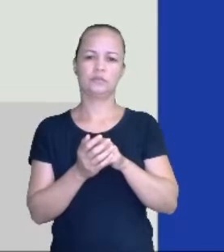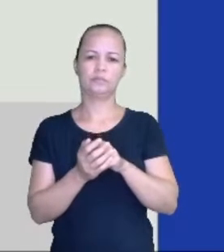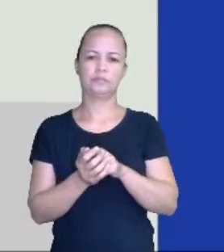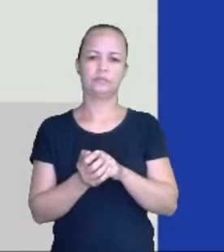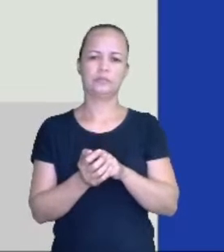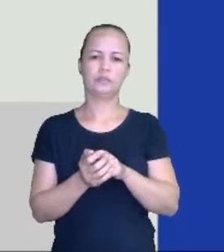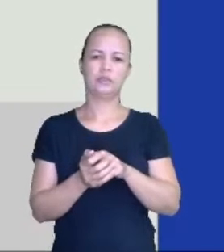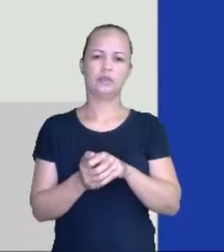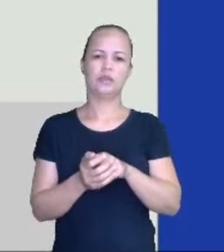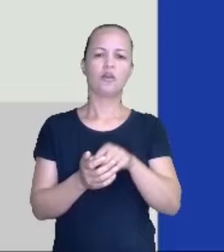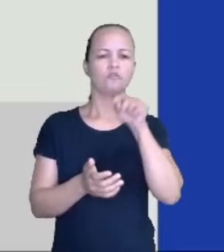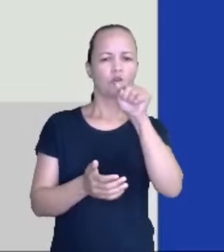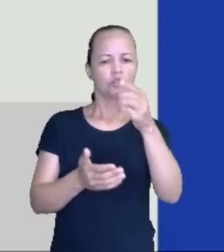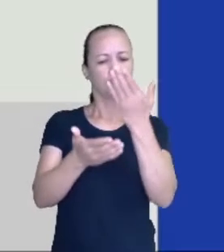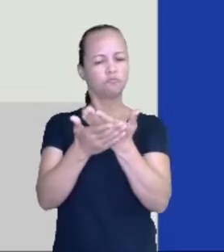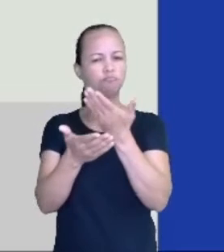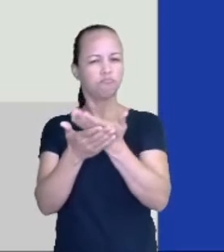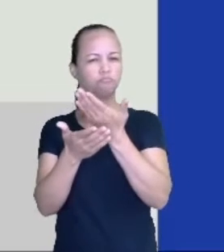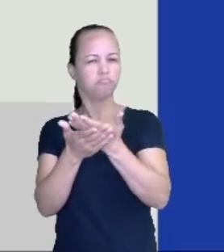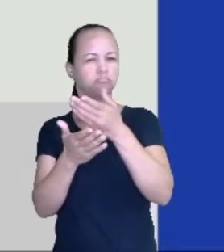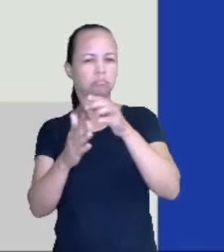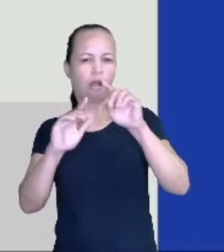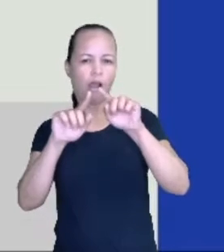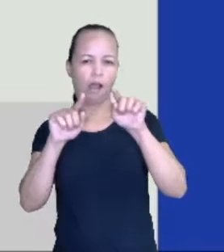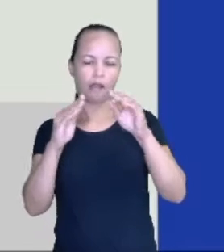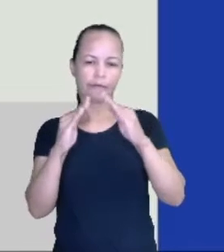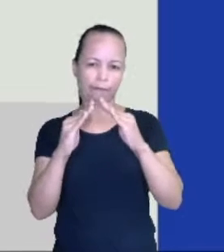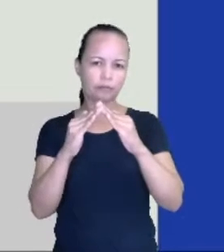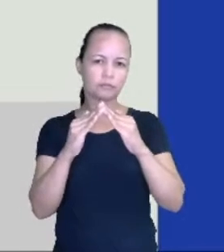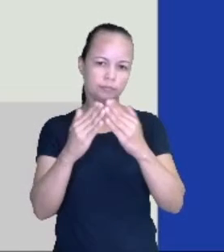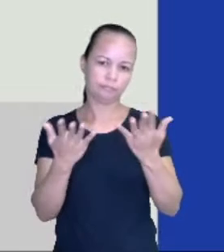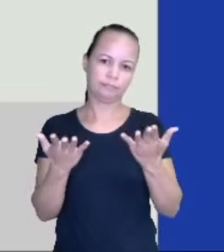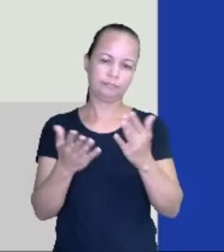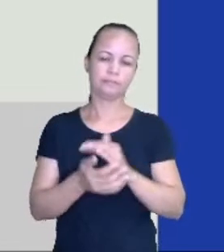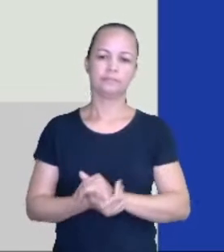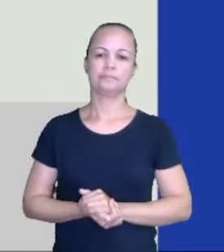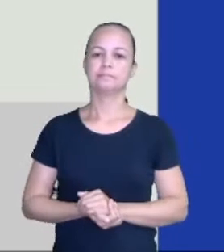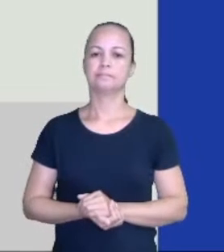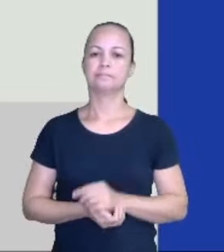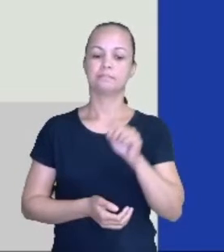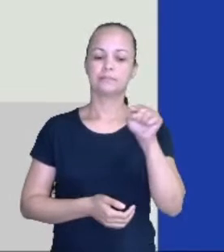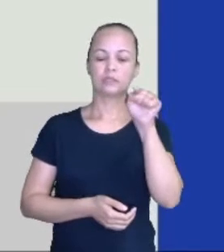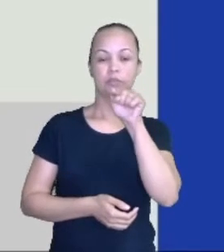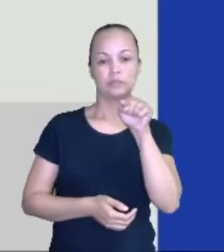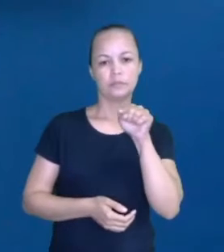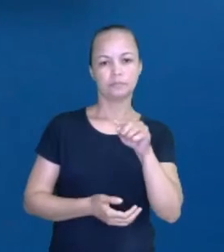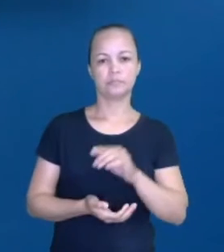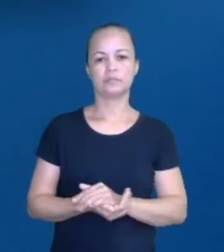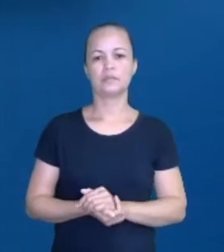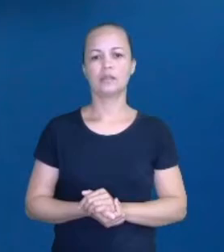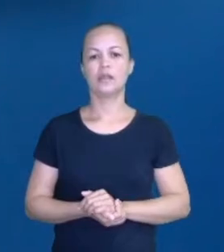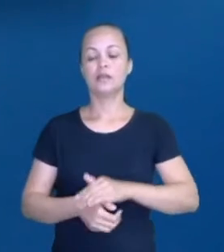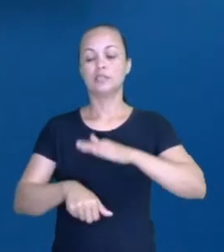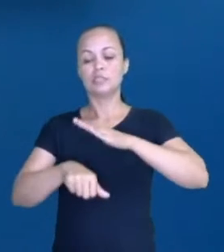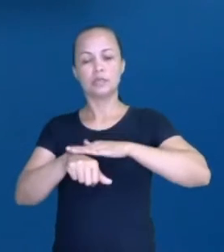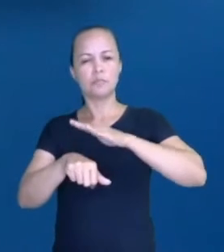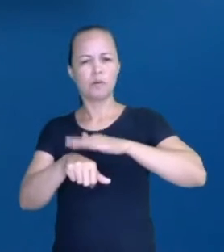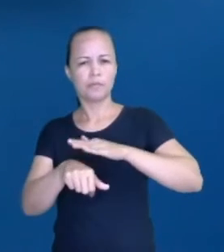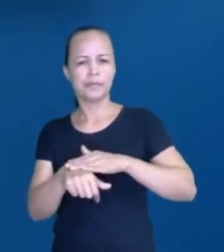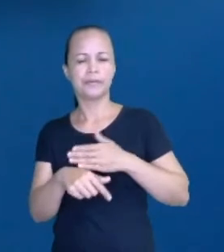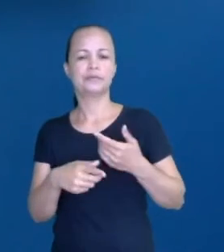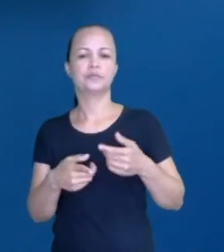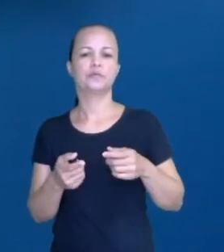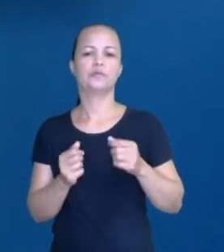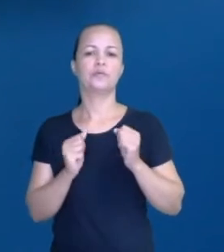está estudando muito em casa? Muito bem. Tem momentos, pessoal, que eu posso